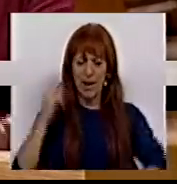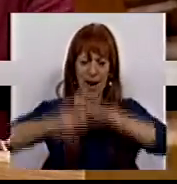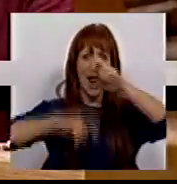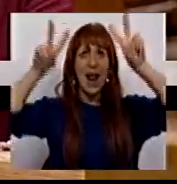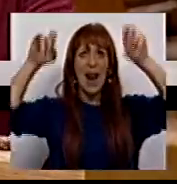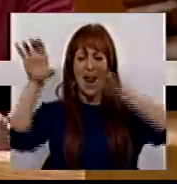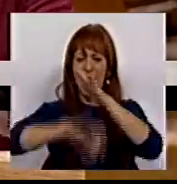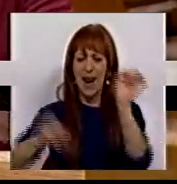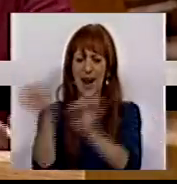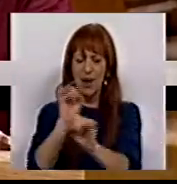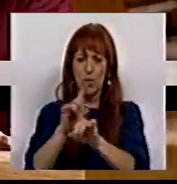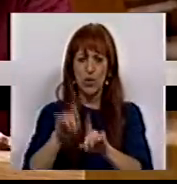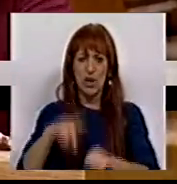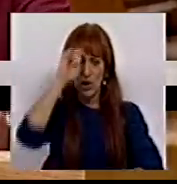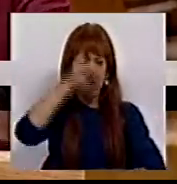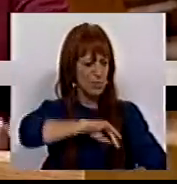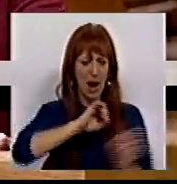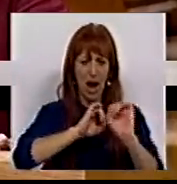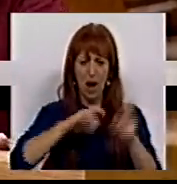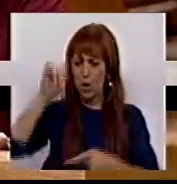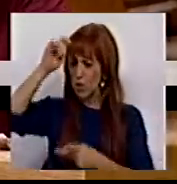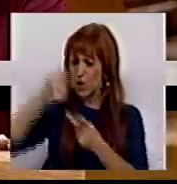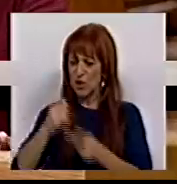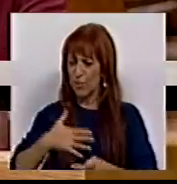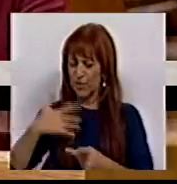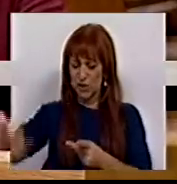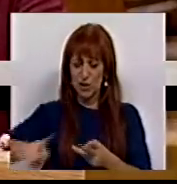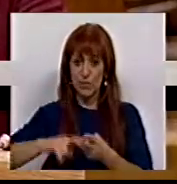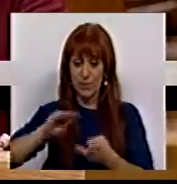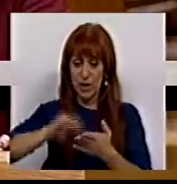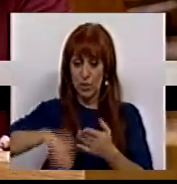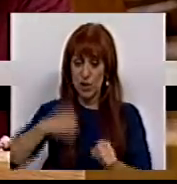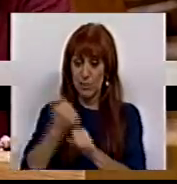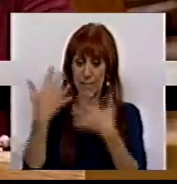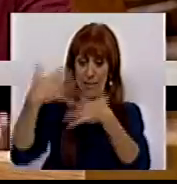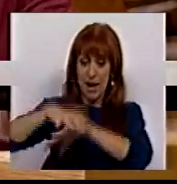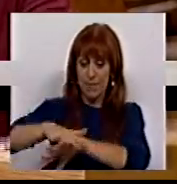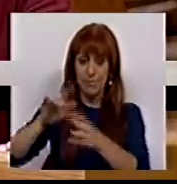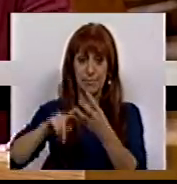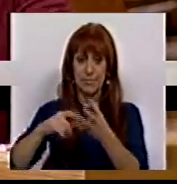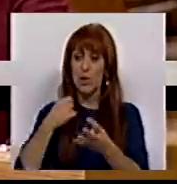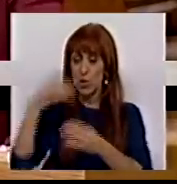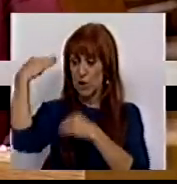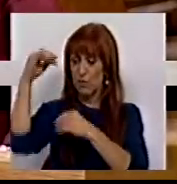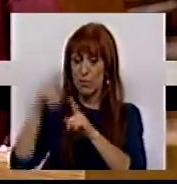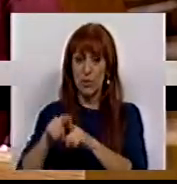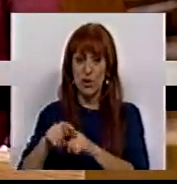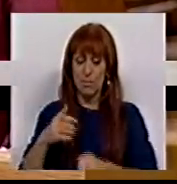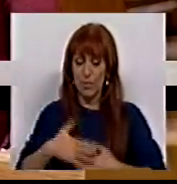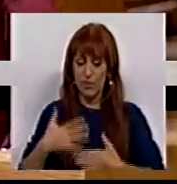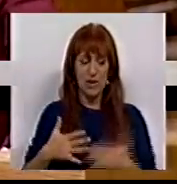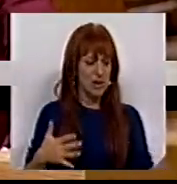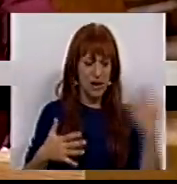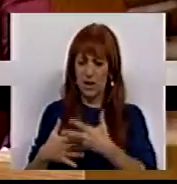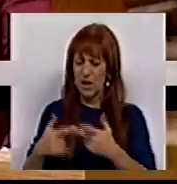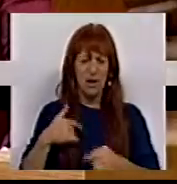carrossel da precariedade. Estágios não remunerados, estágios profissionais, contratos de emprego e inserção, cursos de formação profissional. E